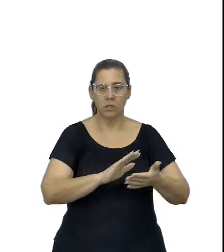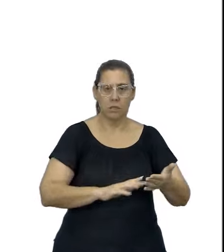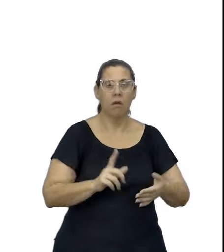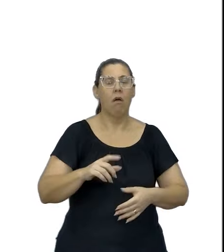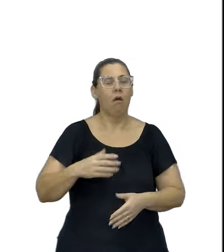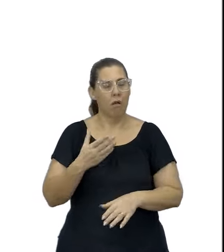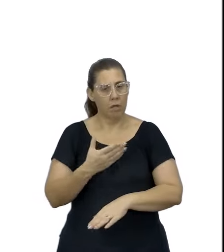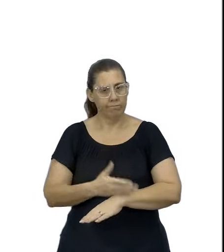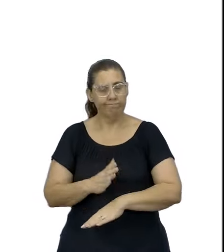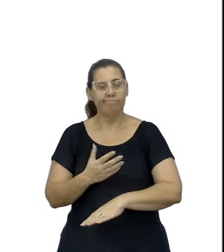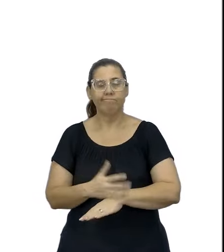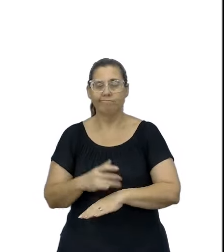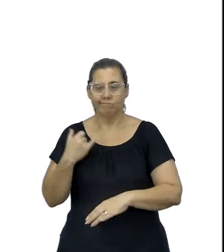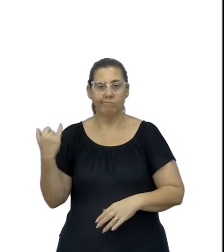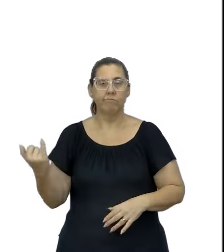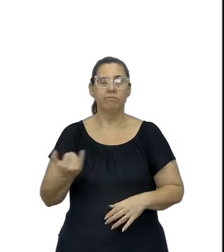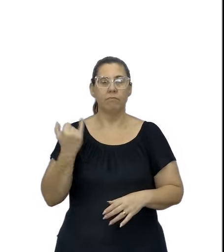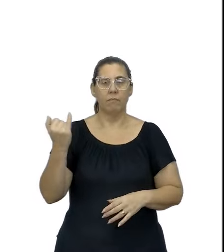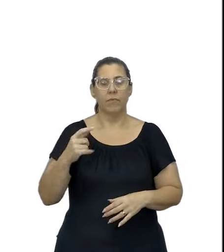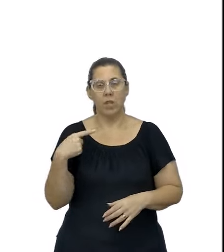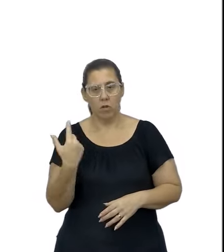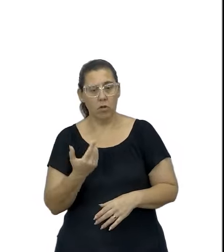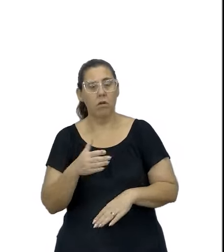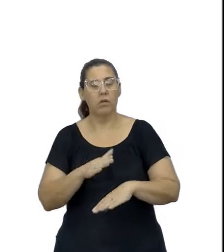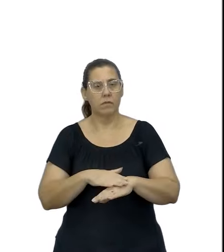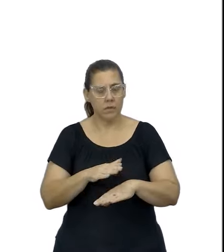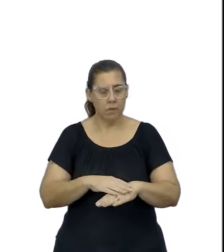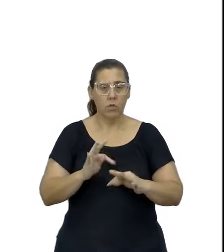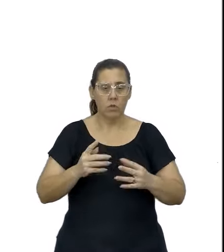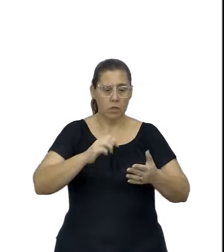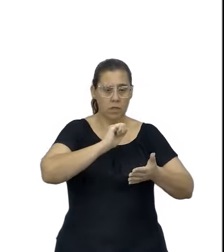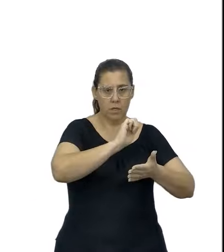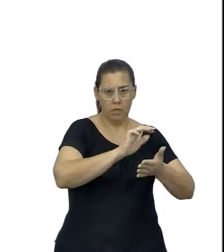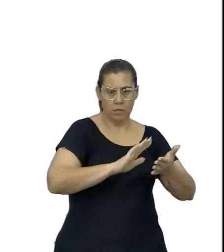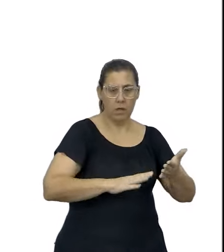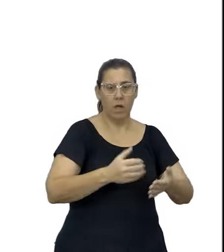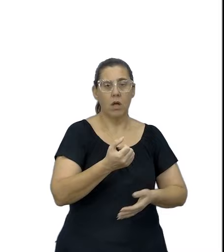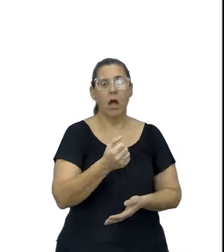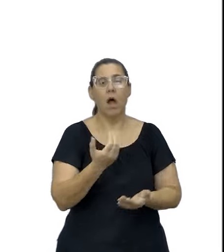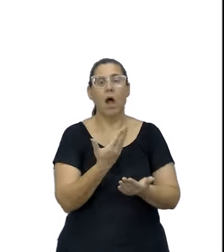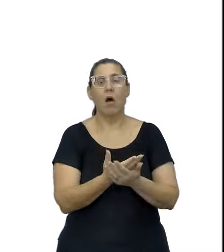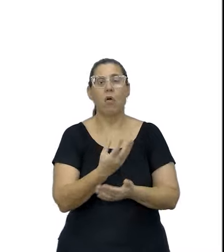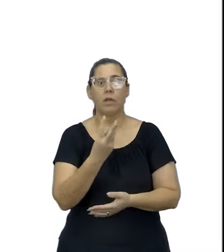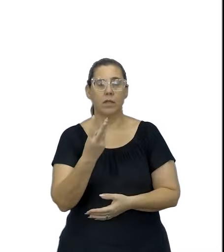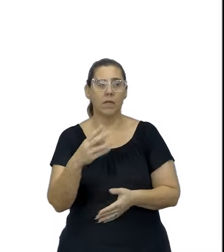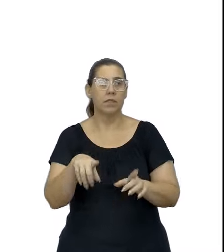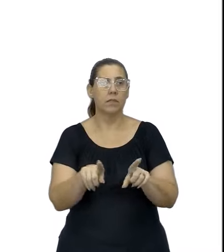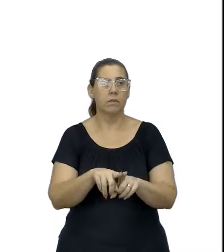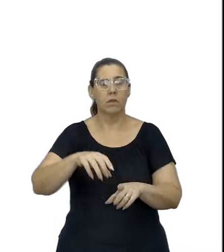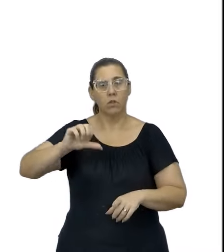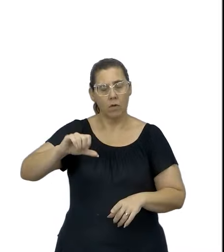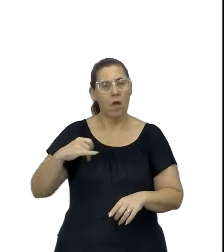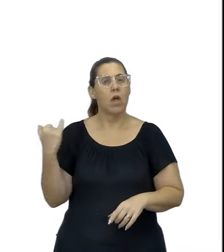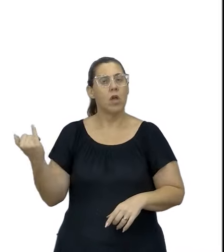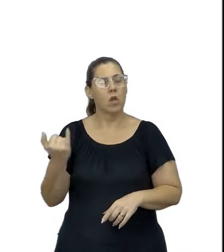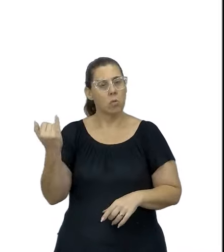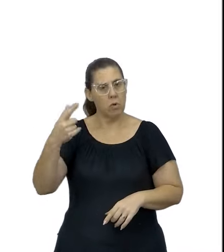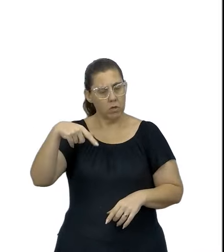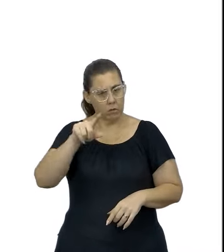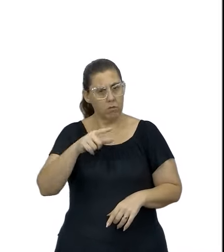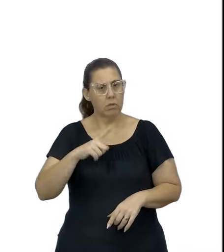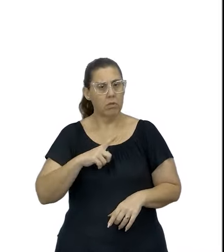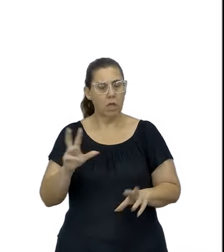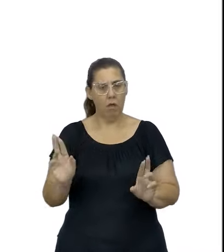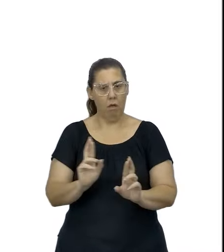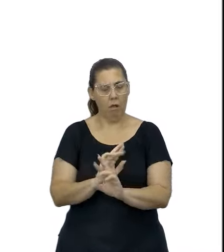um exercício fundamental. E nós fizemos isso com as atividades das aulas 3 e 9. Mas é importante que vocês façam isso sempre em